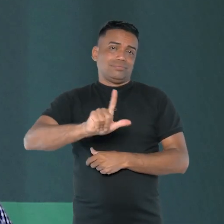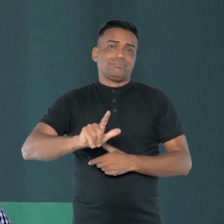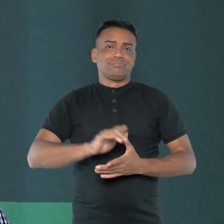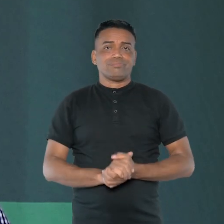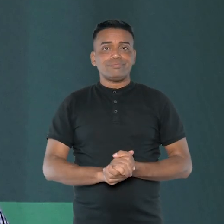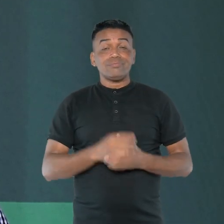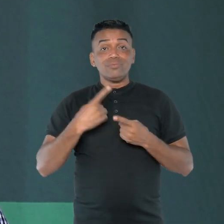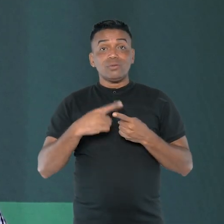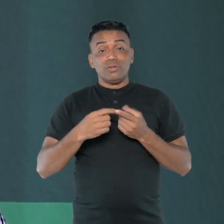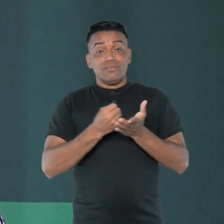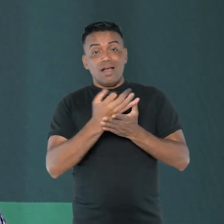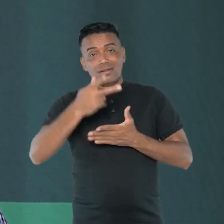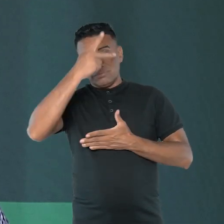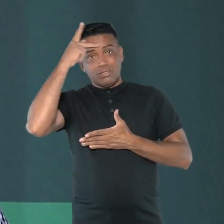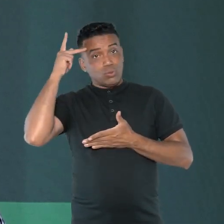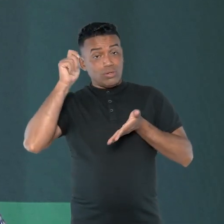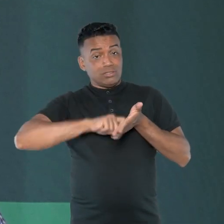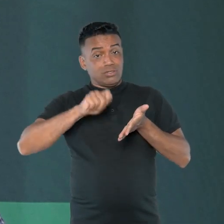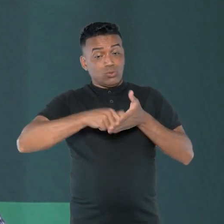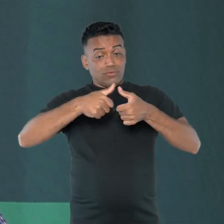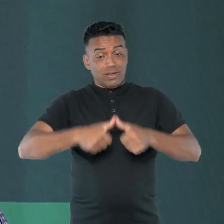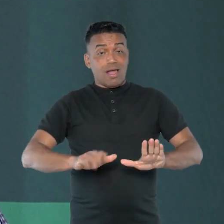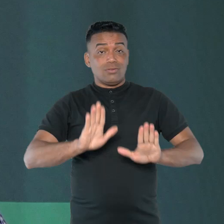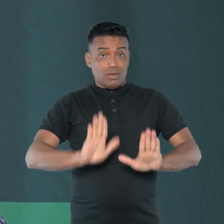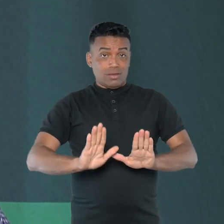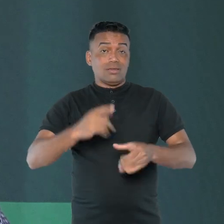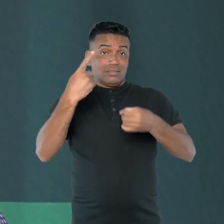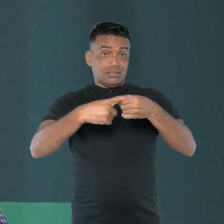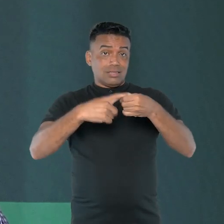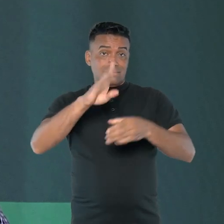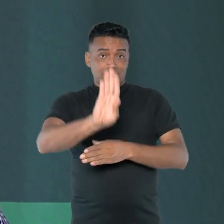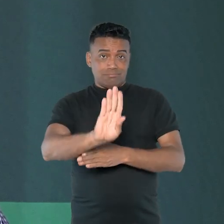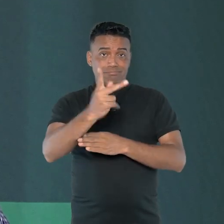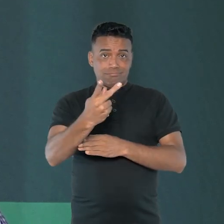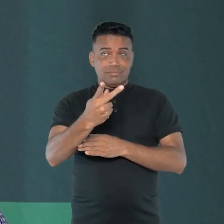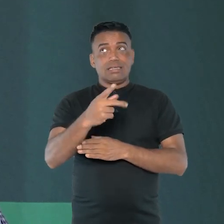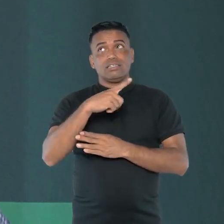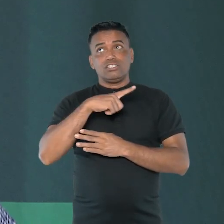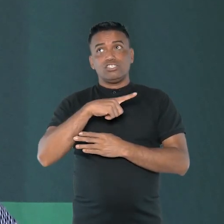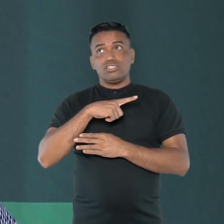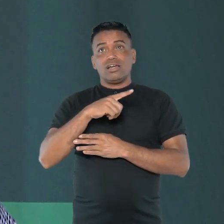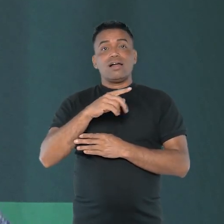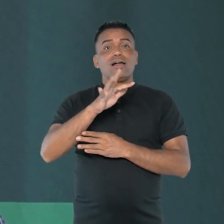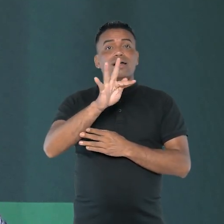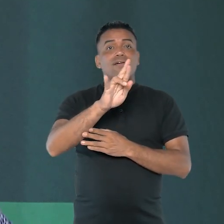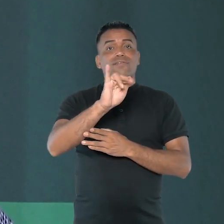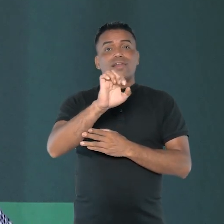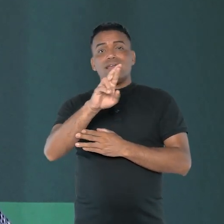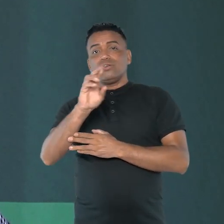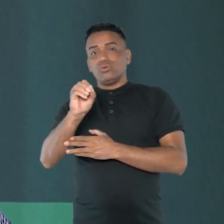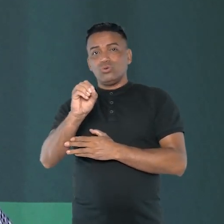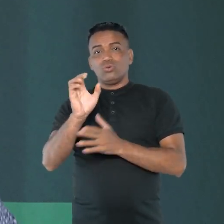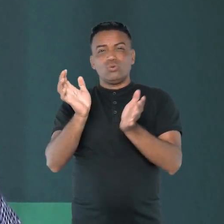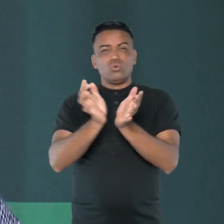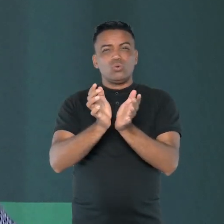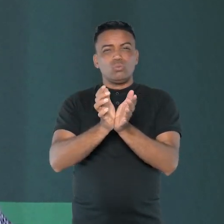Porque muitos dos autores que ainda tinham ficado em BH, inclusive o Freire tinha o Clube dos Grafômanos,